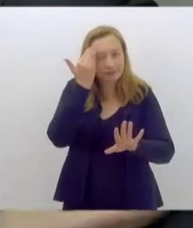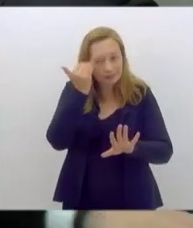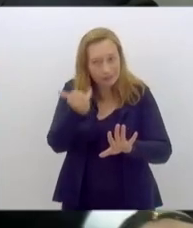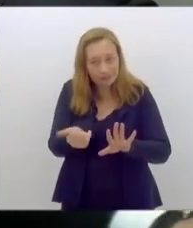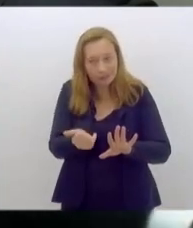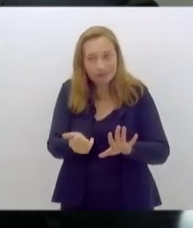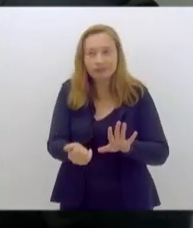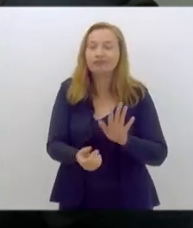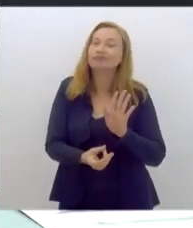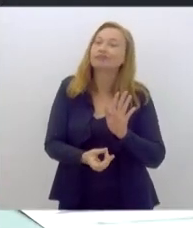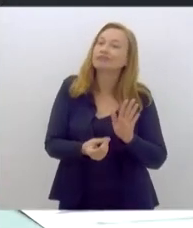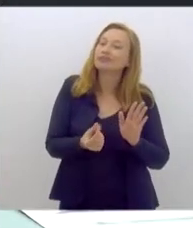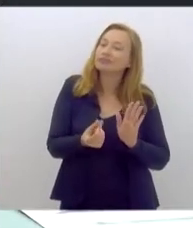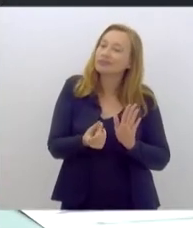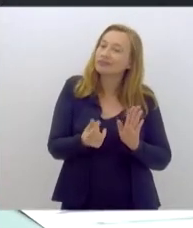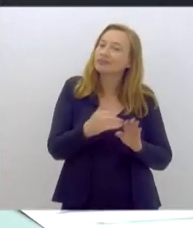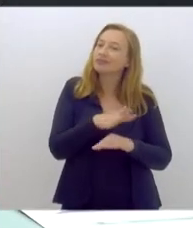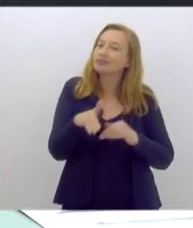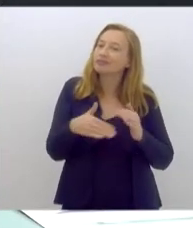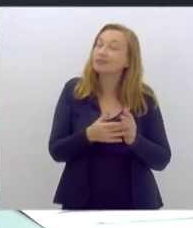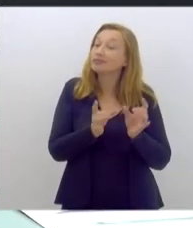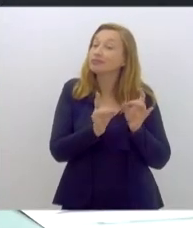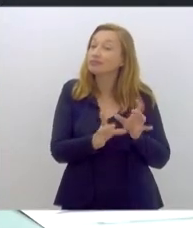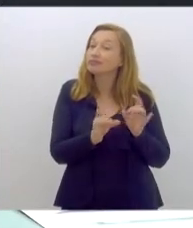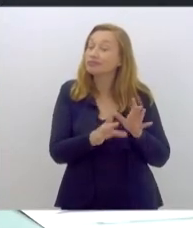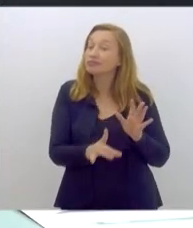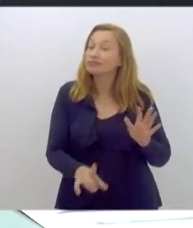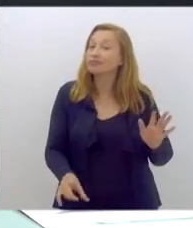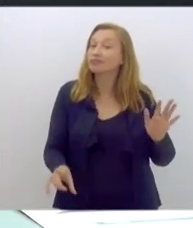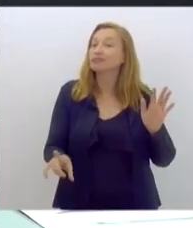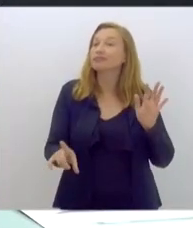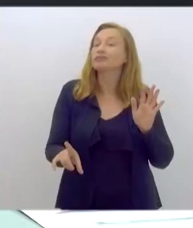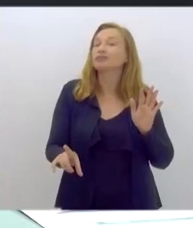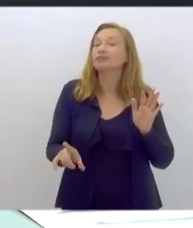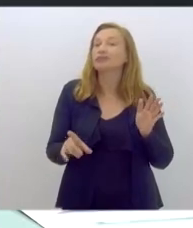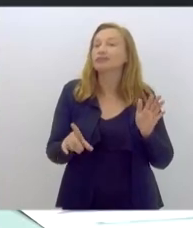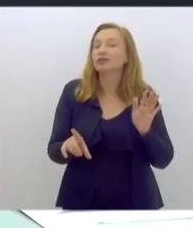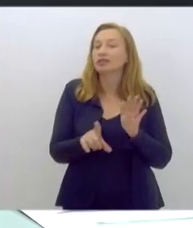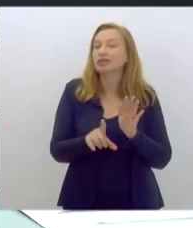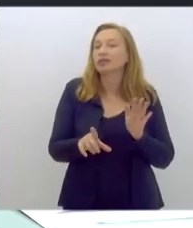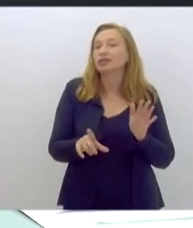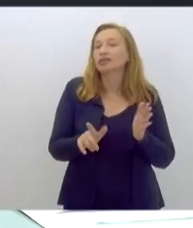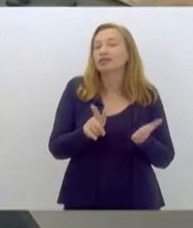a receita referente a venda da folha de pagamento